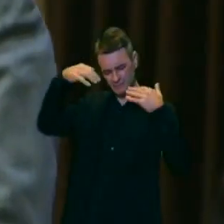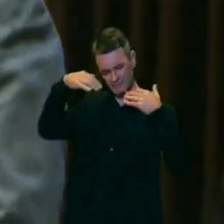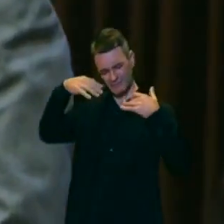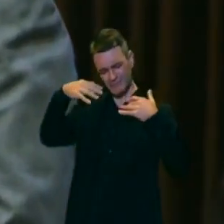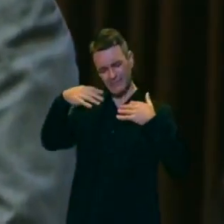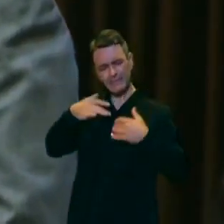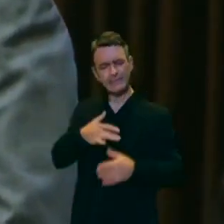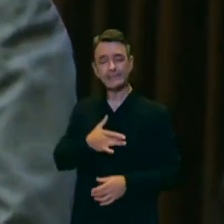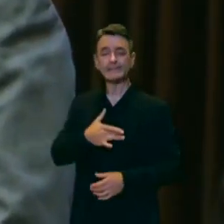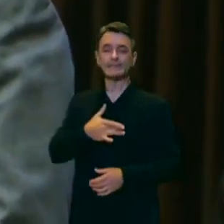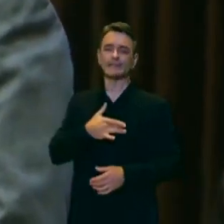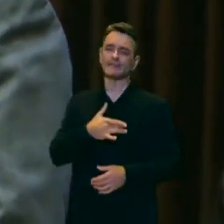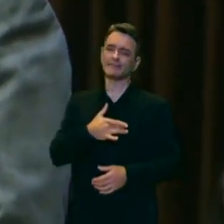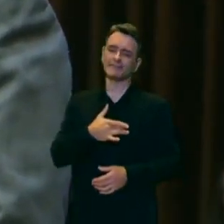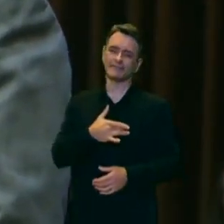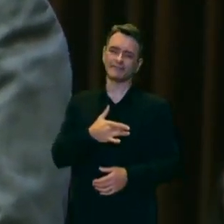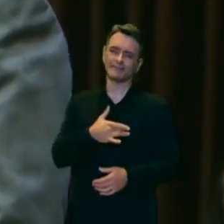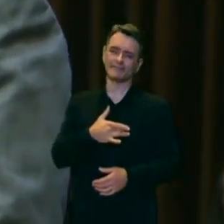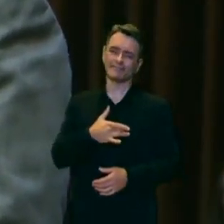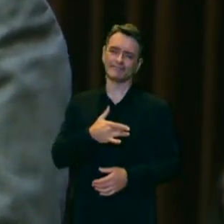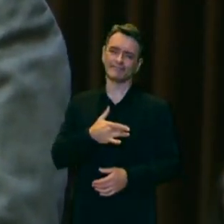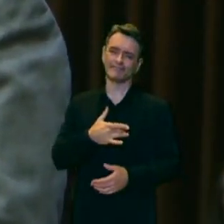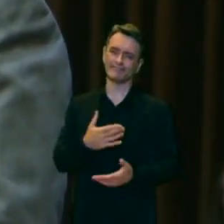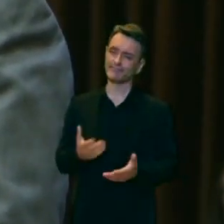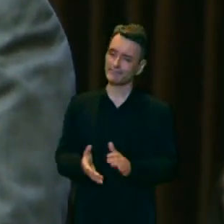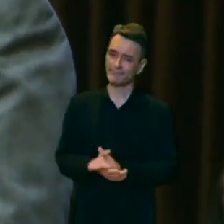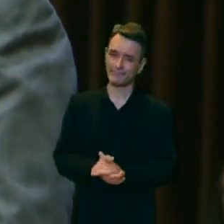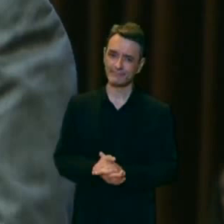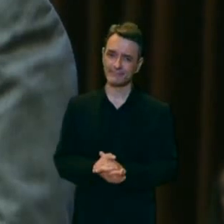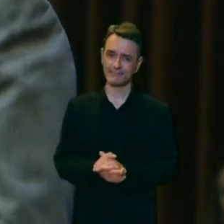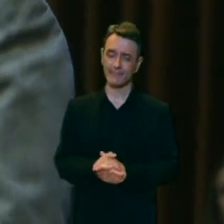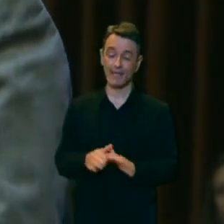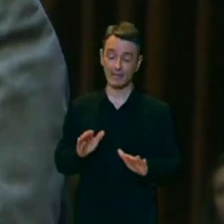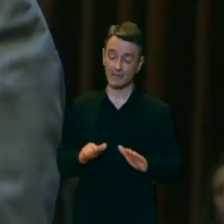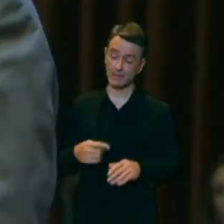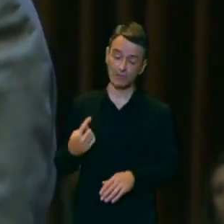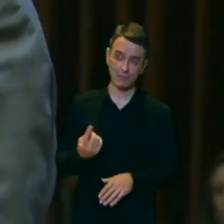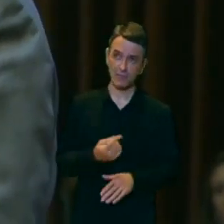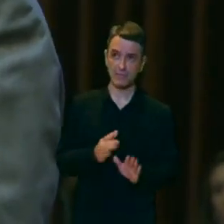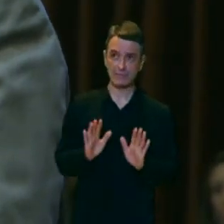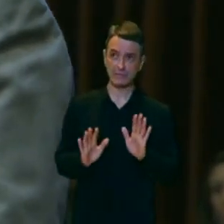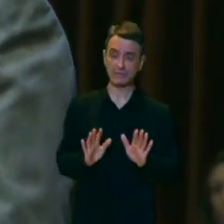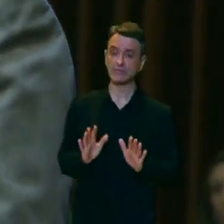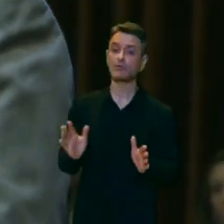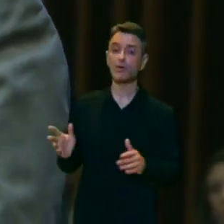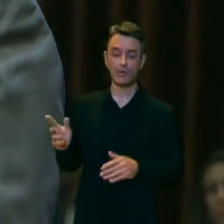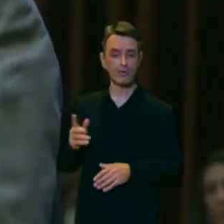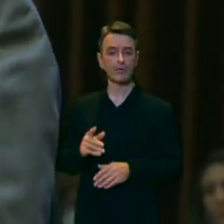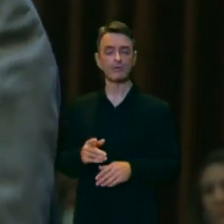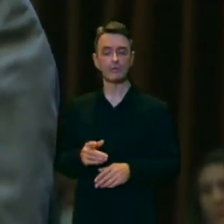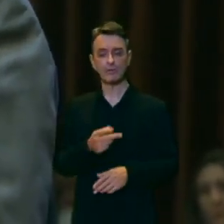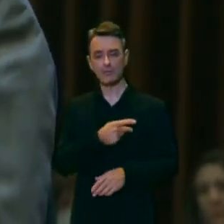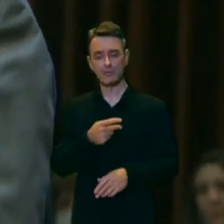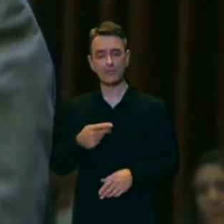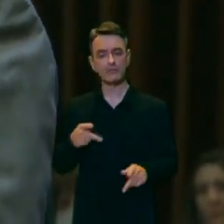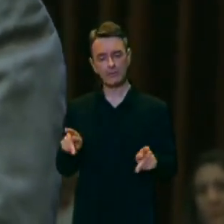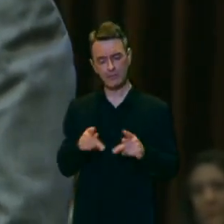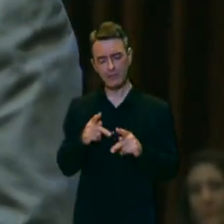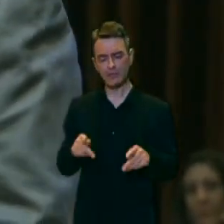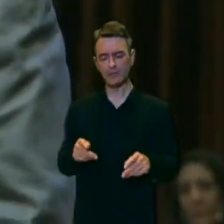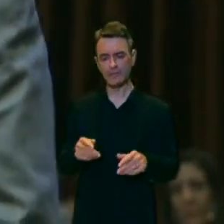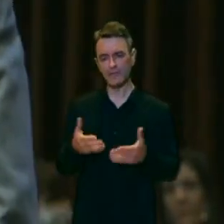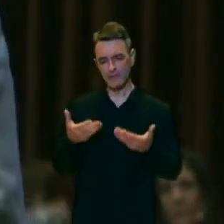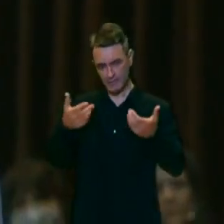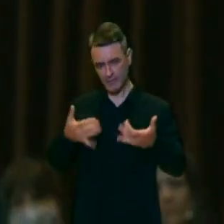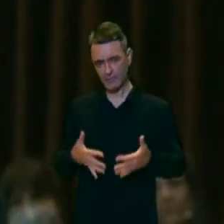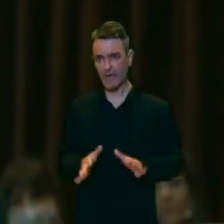coração. E sabe, a gente não vê, como a gente aprendeu aqui com o Paulo Davi hoje, a gente não vai